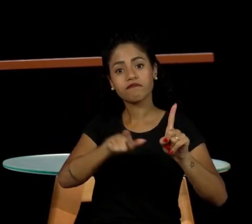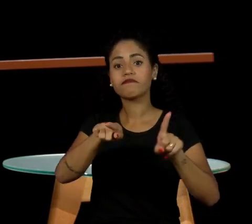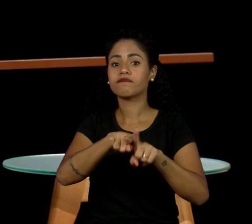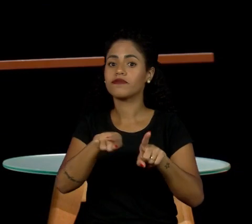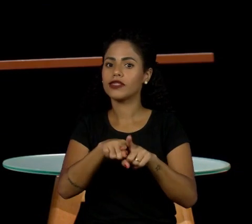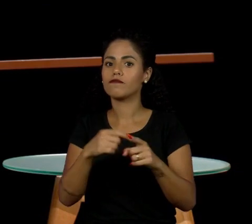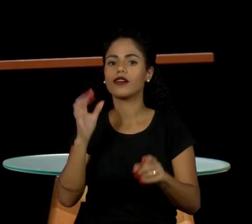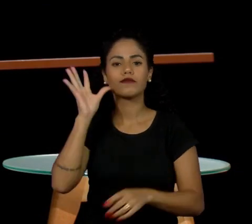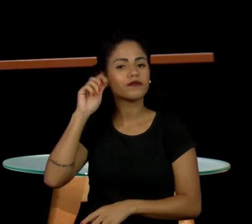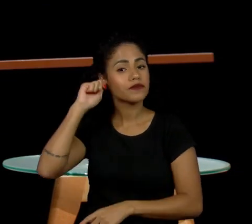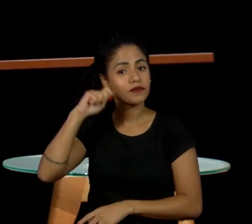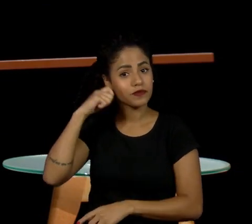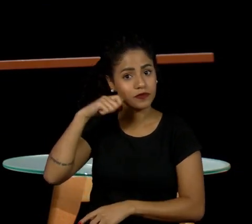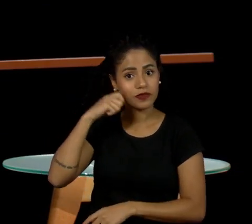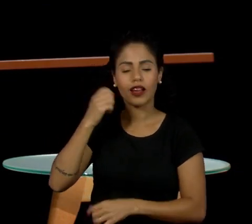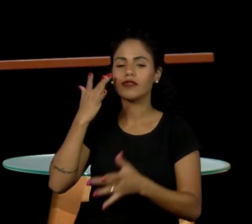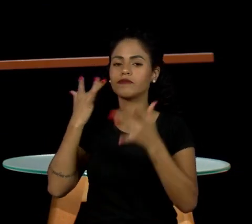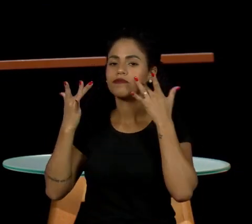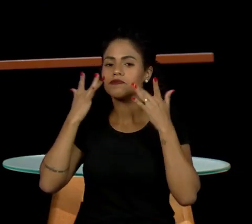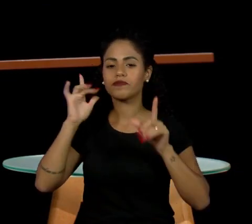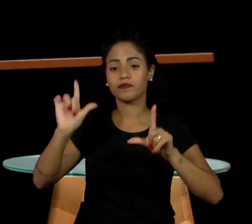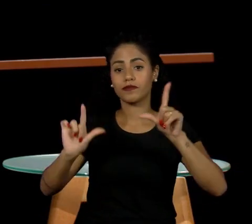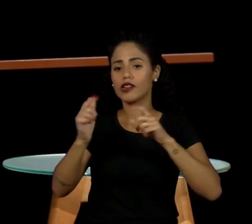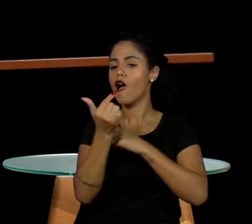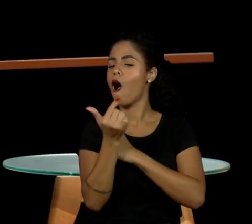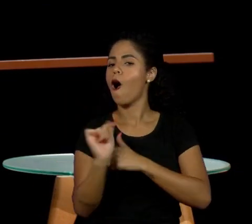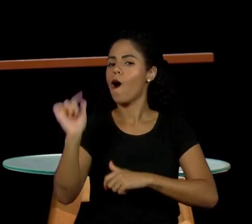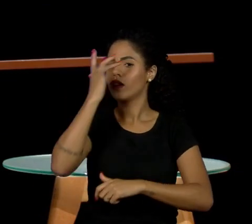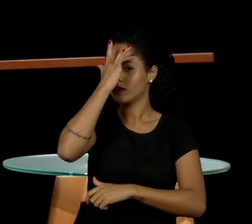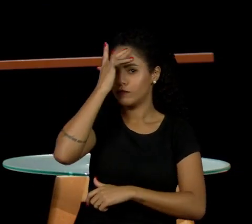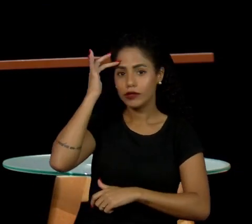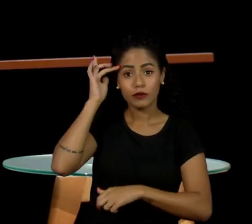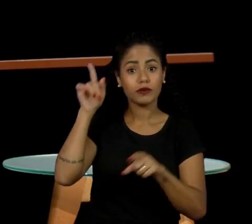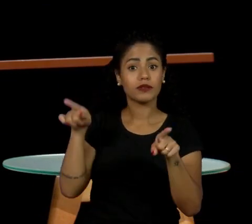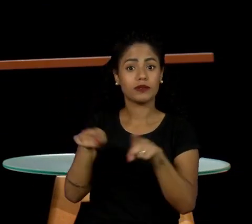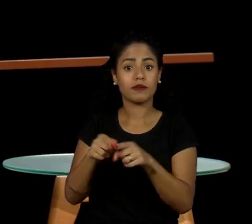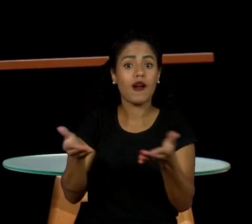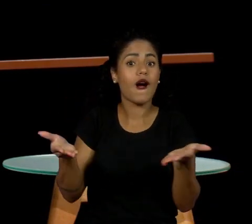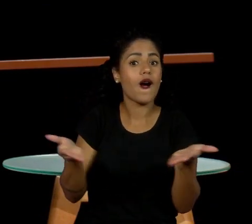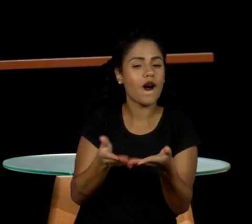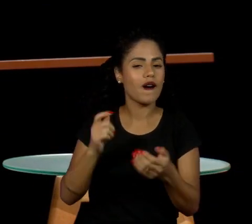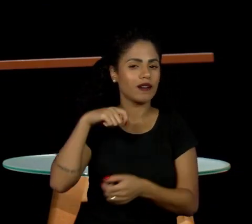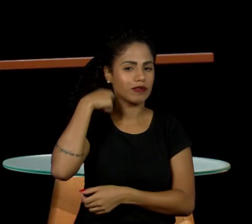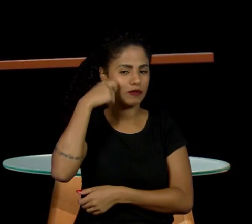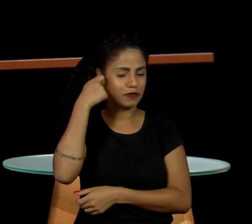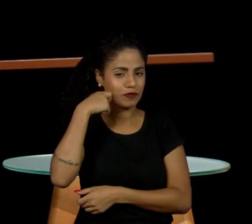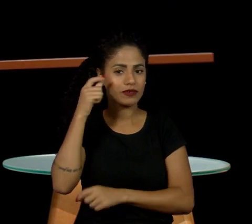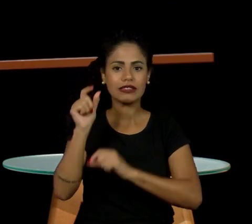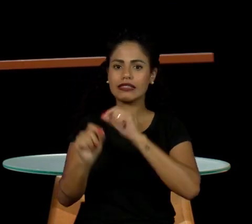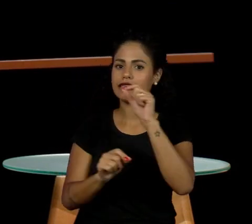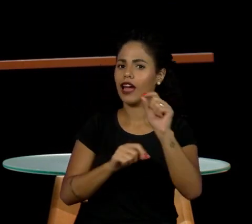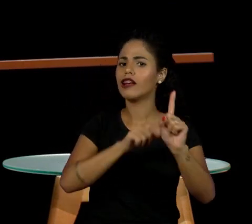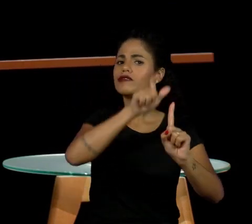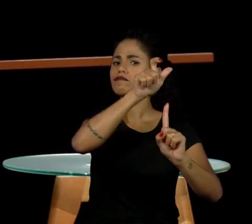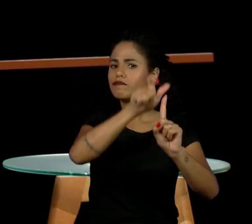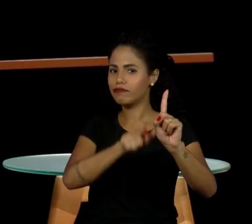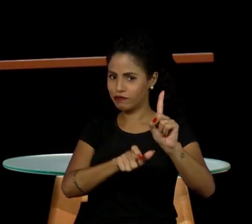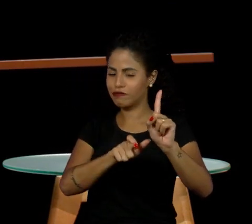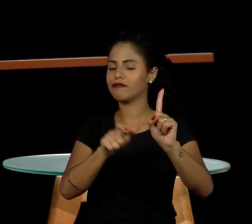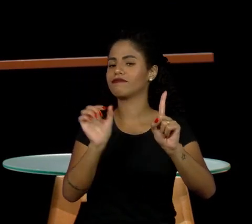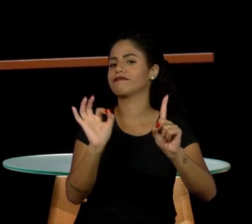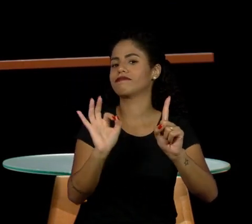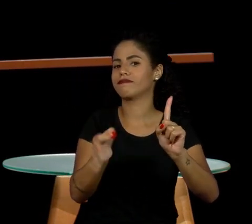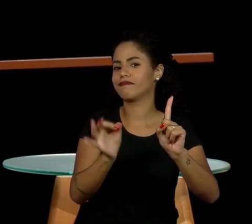telas. Outra grande estrela da nossa imensa constelação de atrizes foi protagonista de uma aventura que entrou